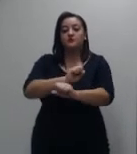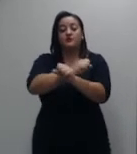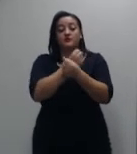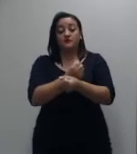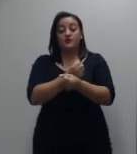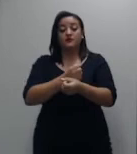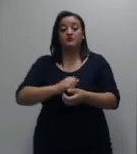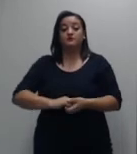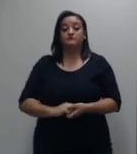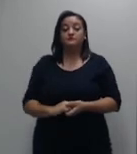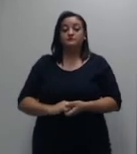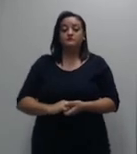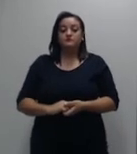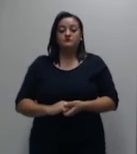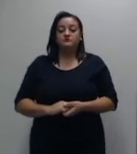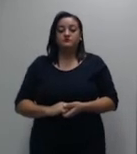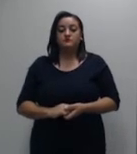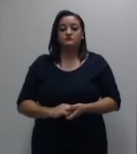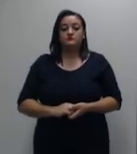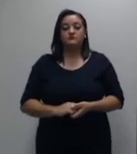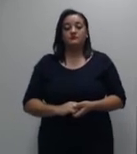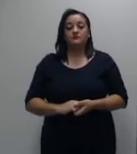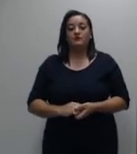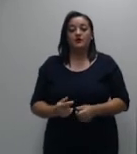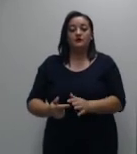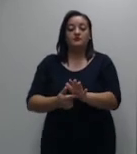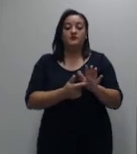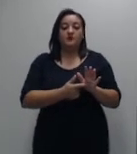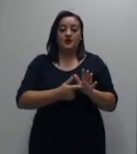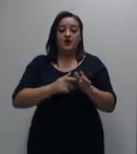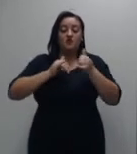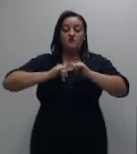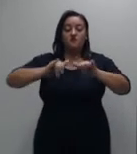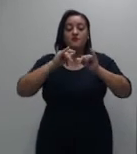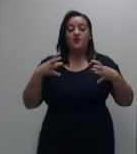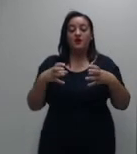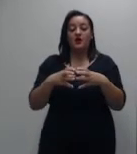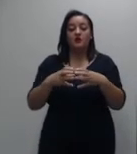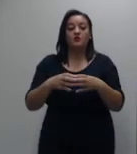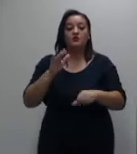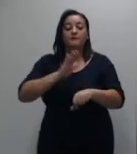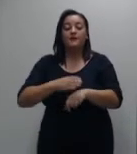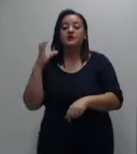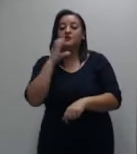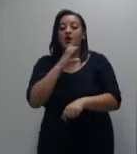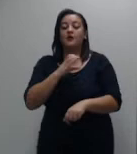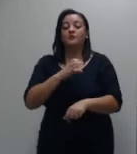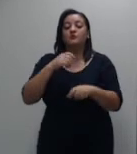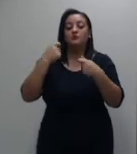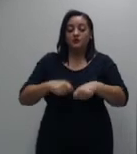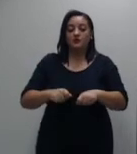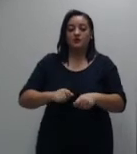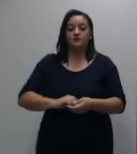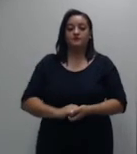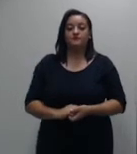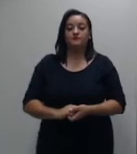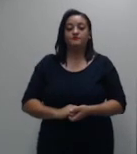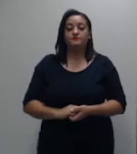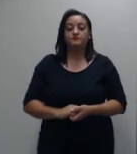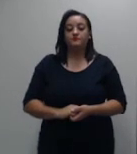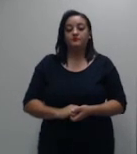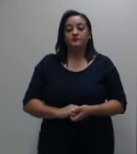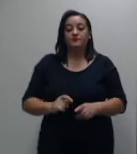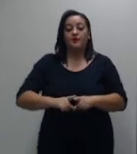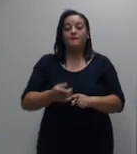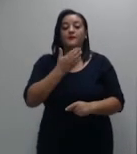e parei acordo de mais rápido possível mas ao